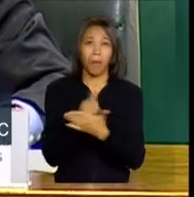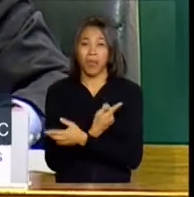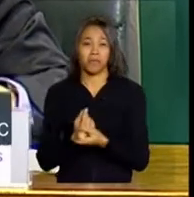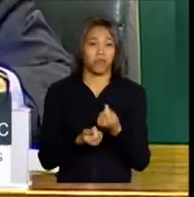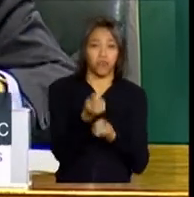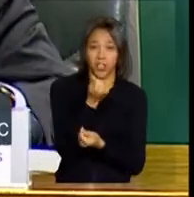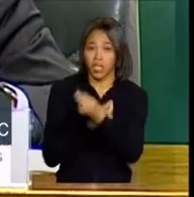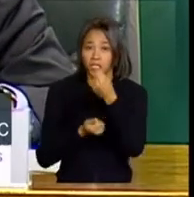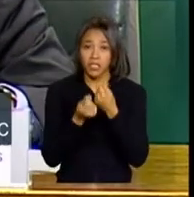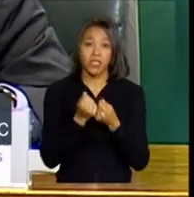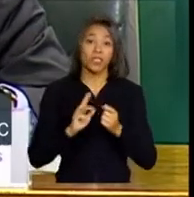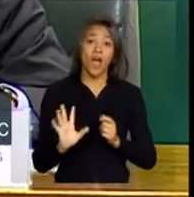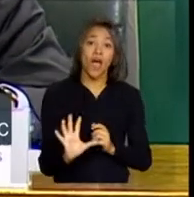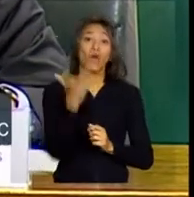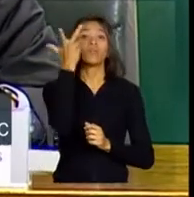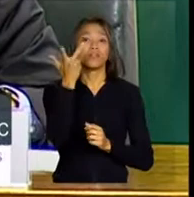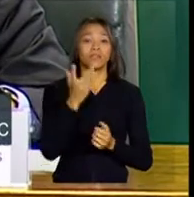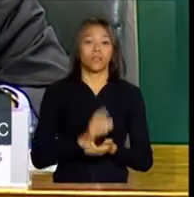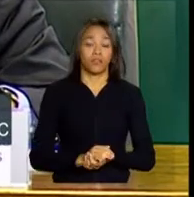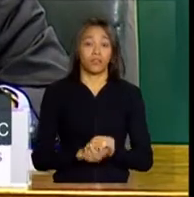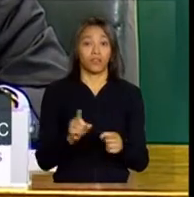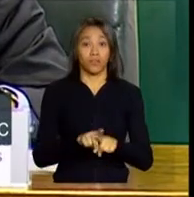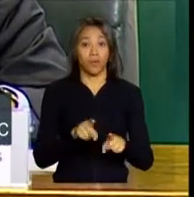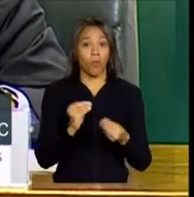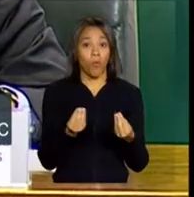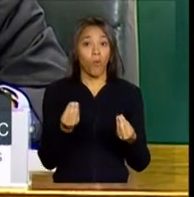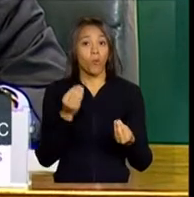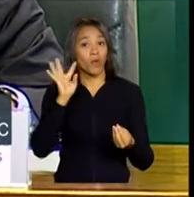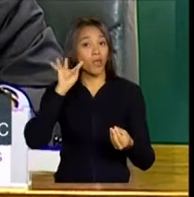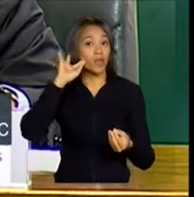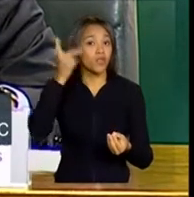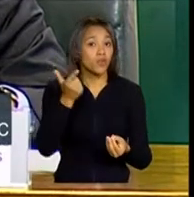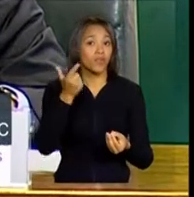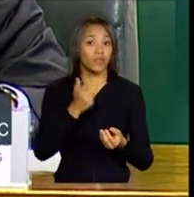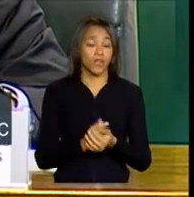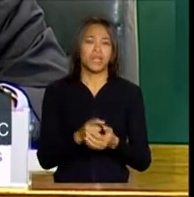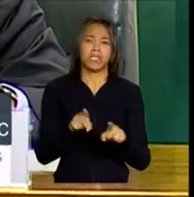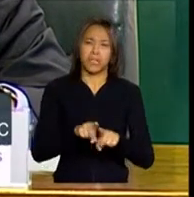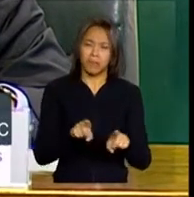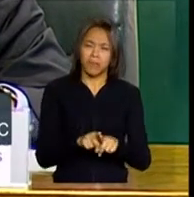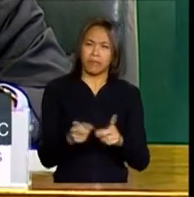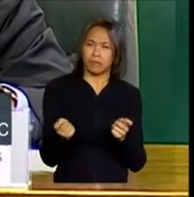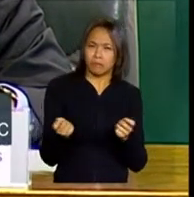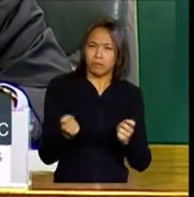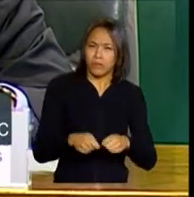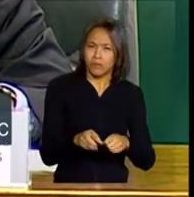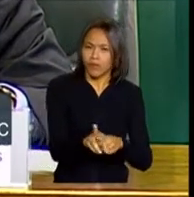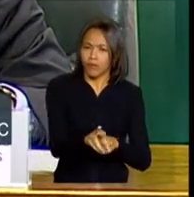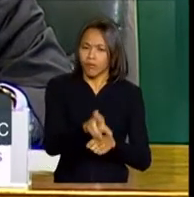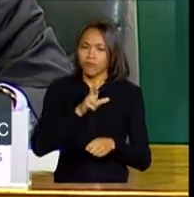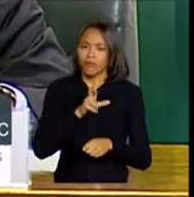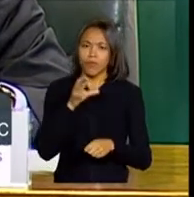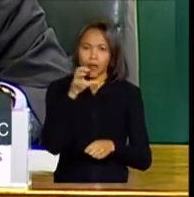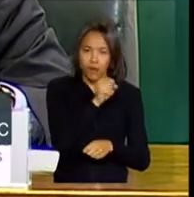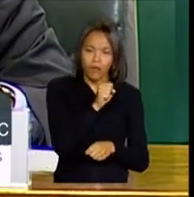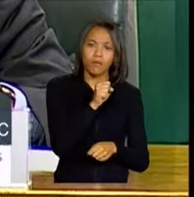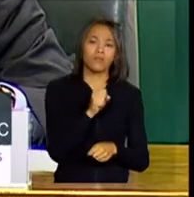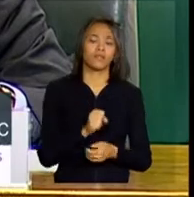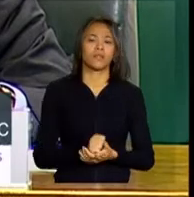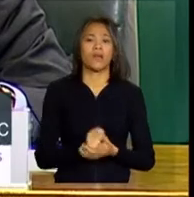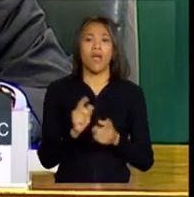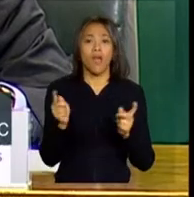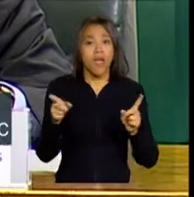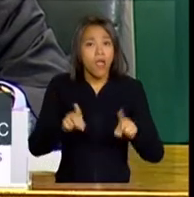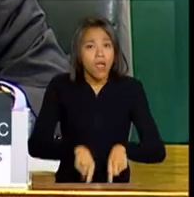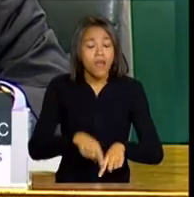contar com o mecanismo Imparcial de solução de litígios com densidade jurídica e capacidade de resposta rápida constitui